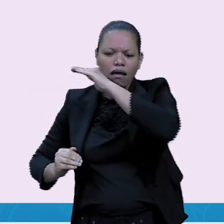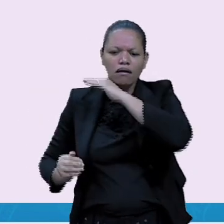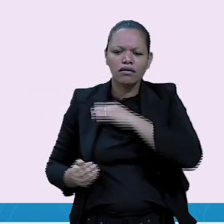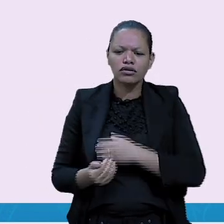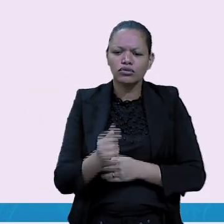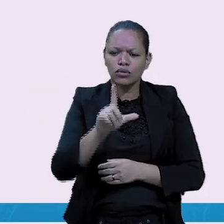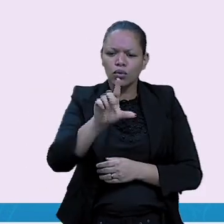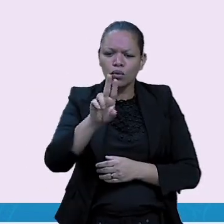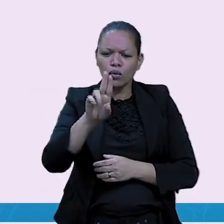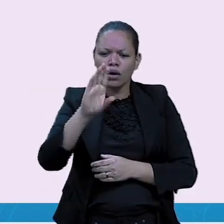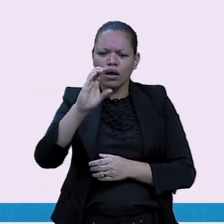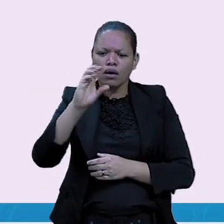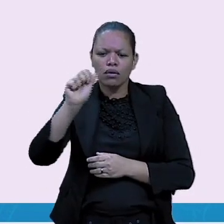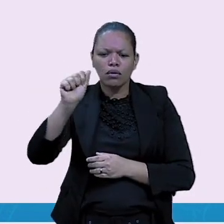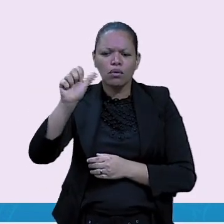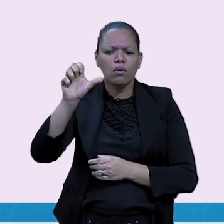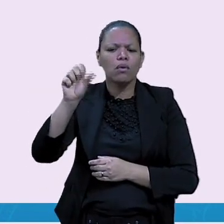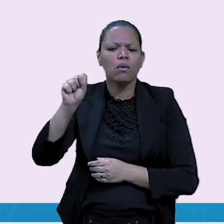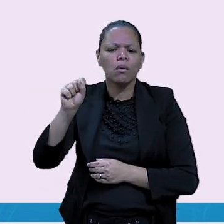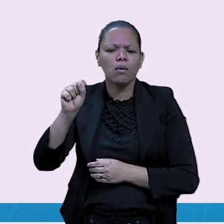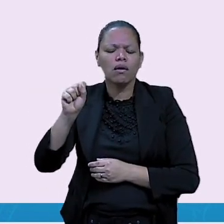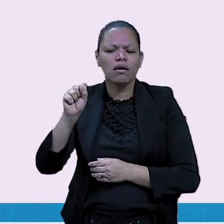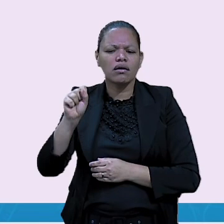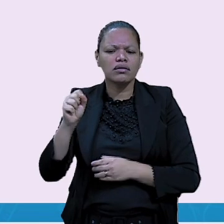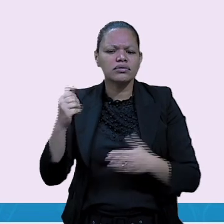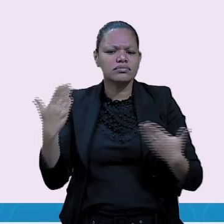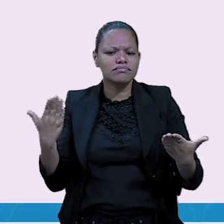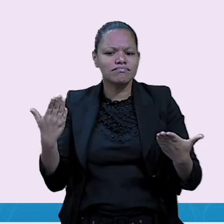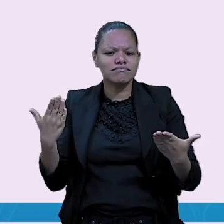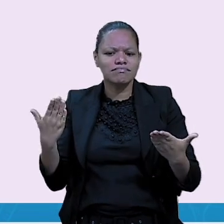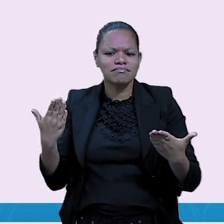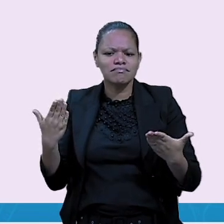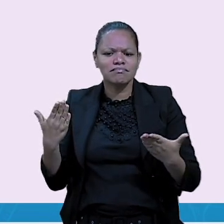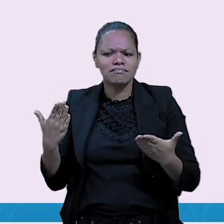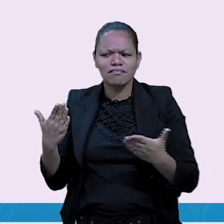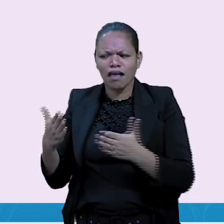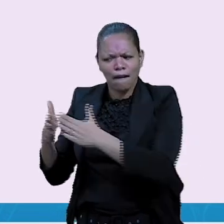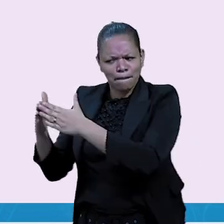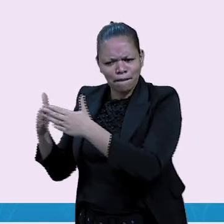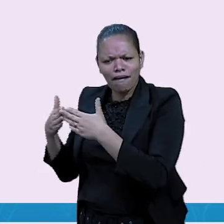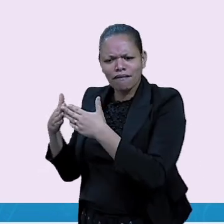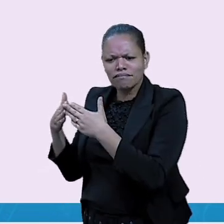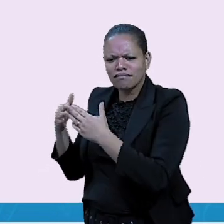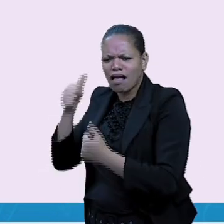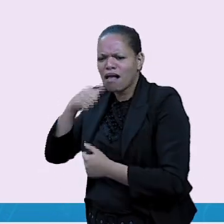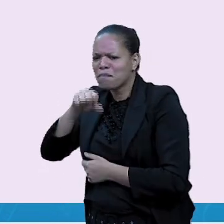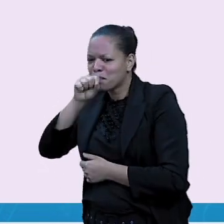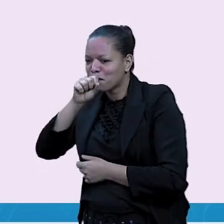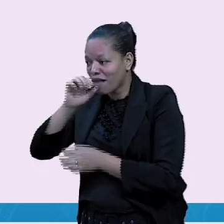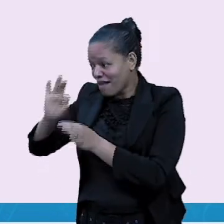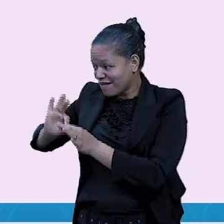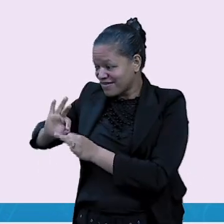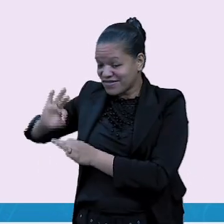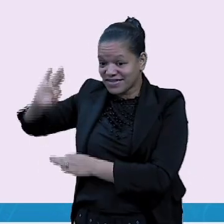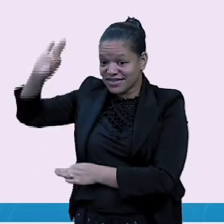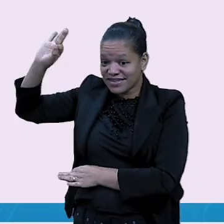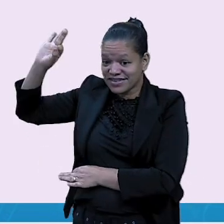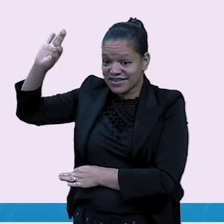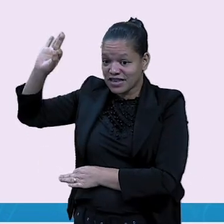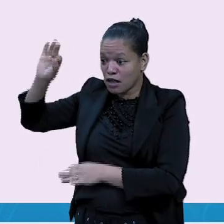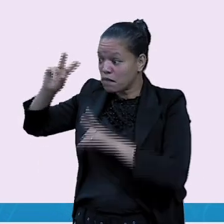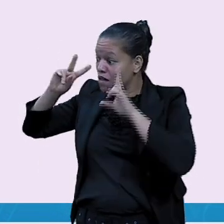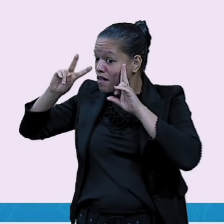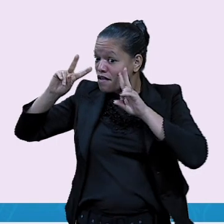ainda não sabe e a mamãe tiver em casa a fita métrica, pede para ela te medir, para você ver, e aí você anota